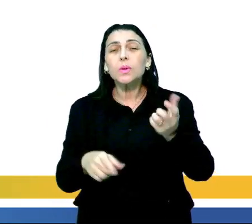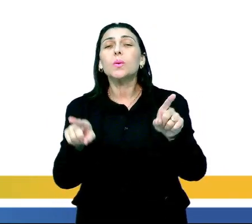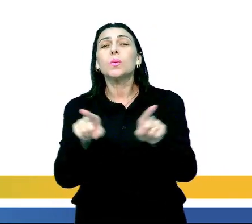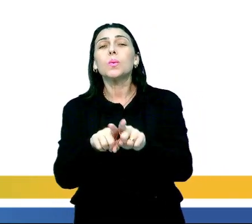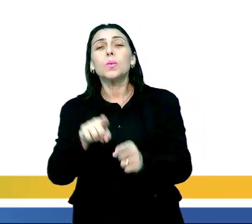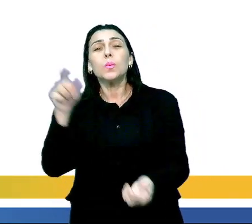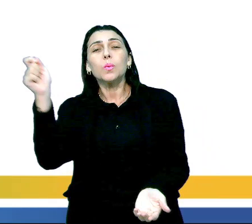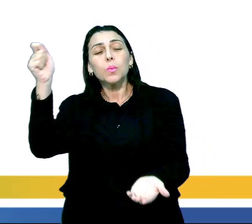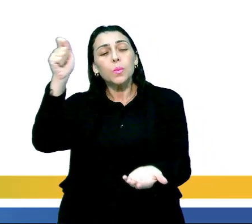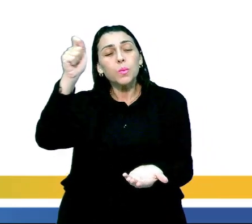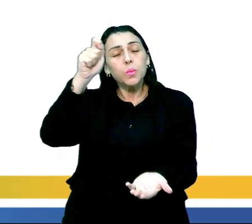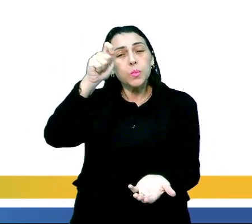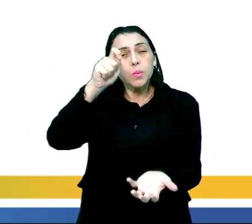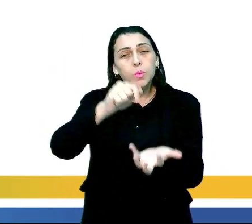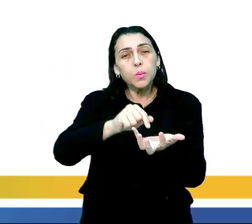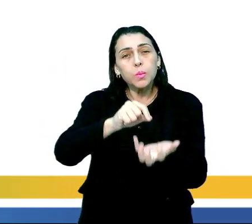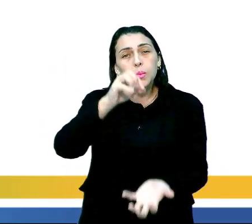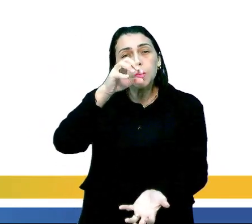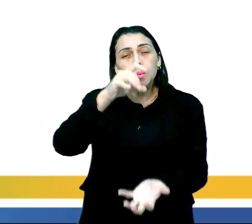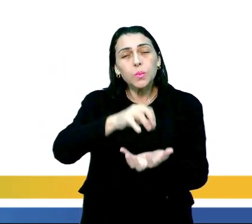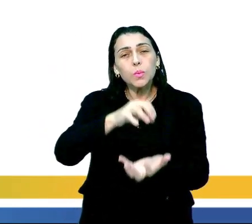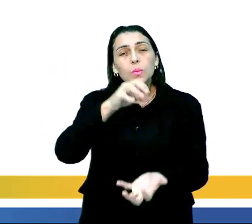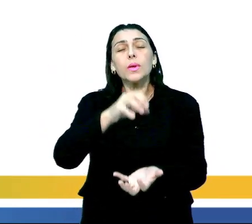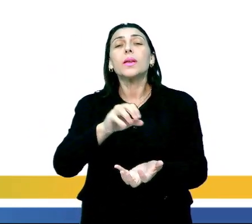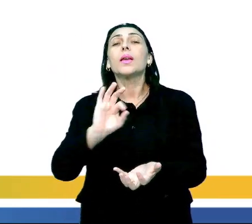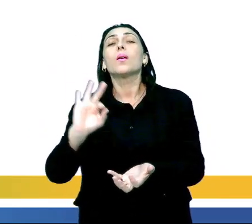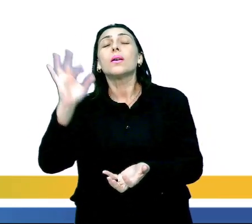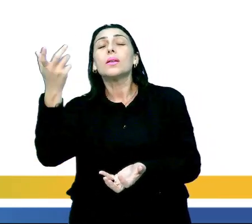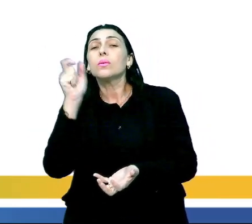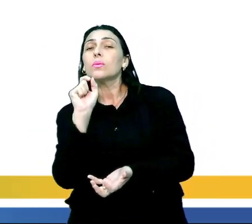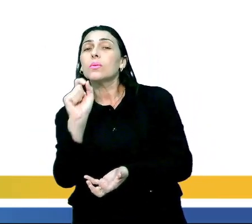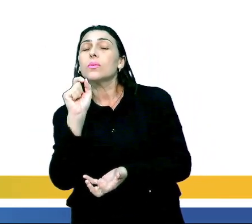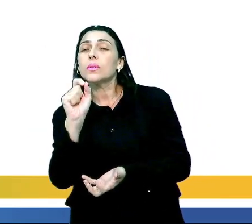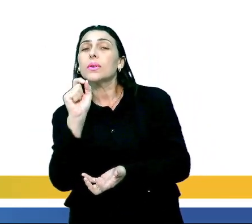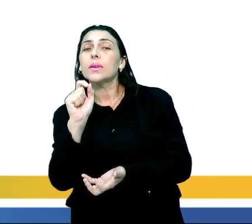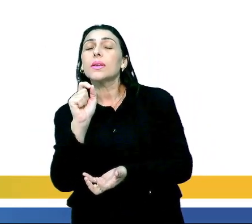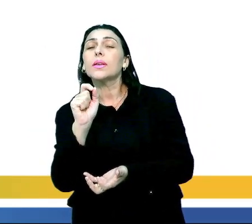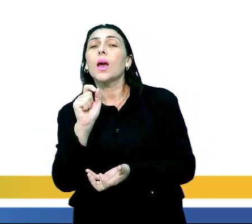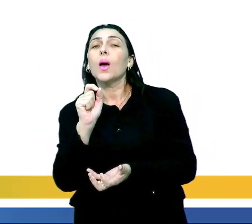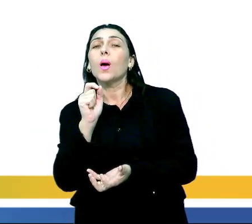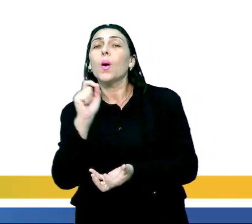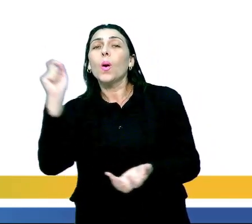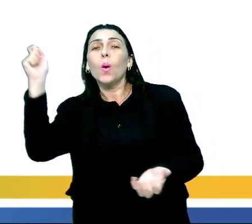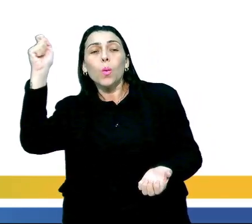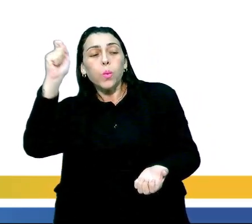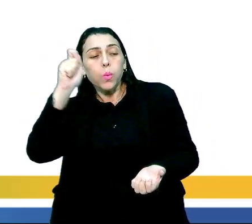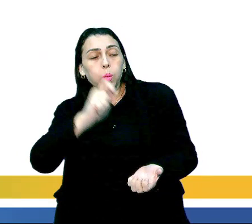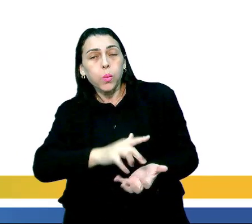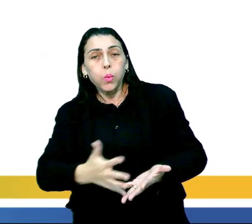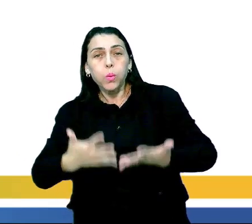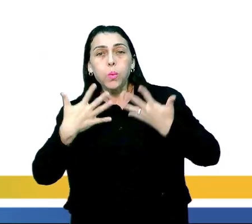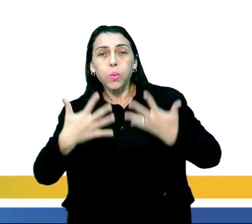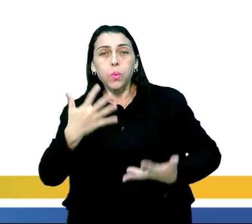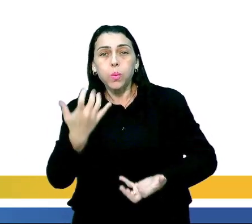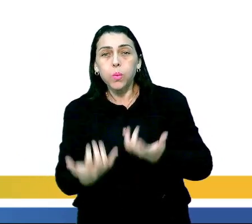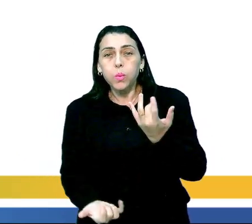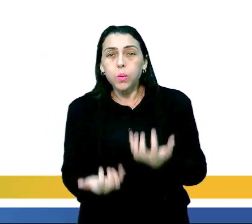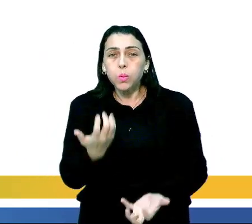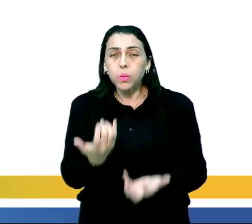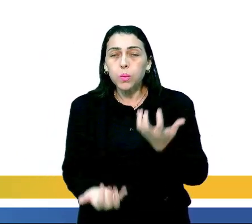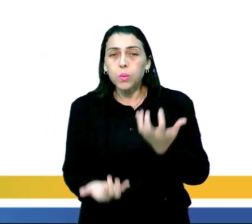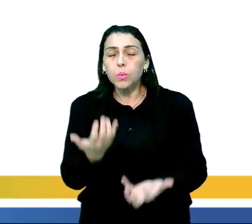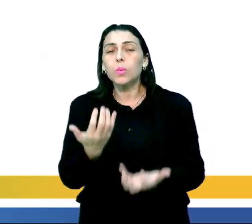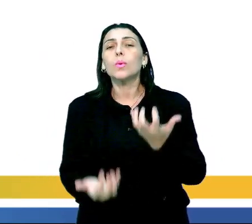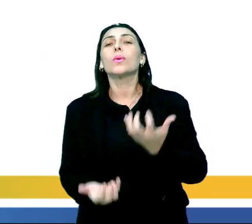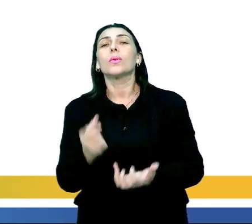efeito estufa ele é intensificado e ocasiona o que a gente chama de aquecimento global, que por sua vez